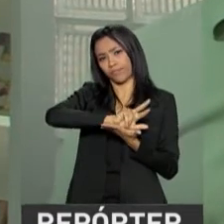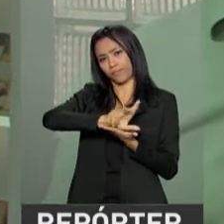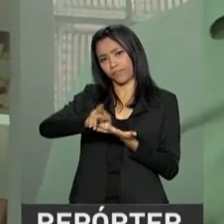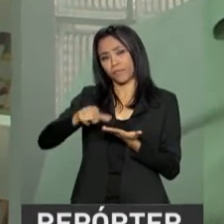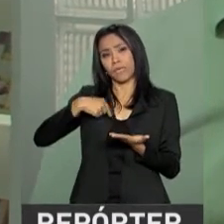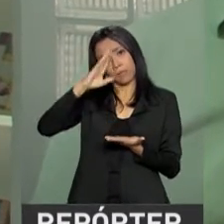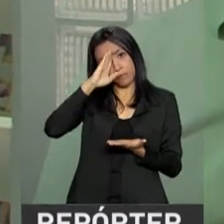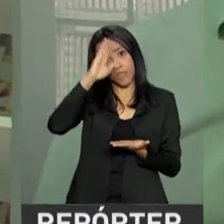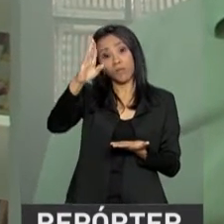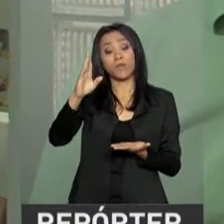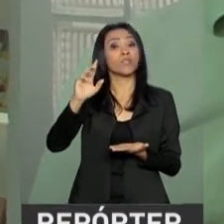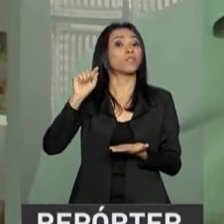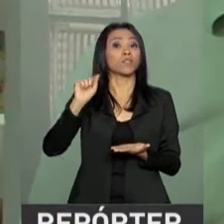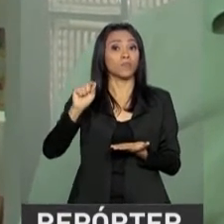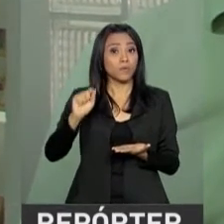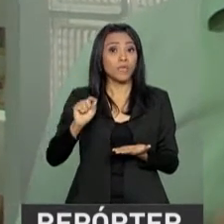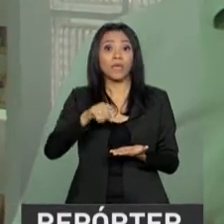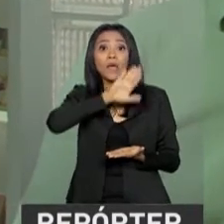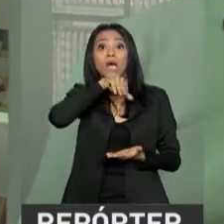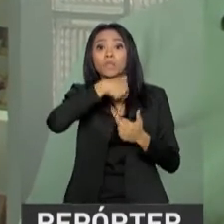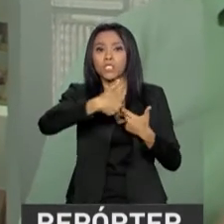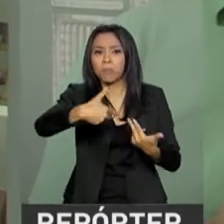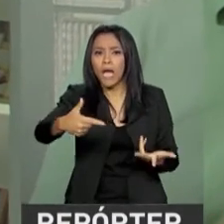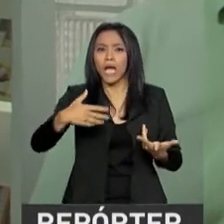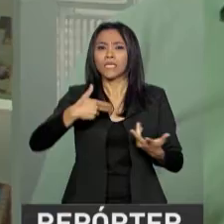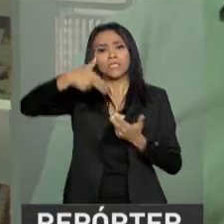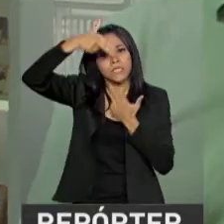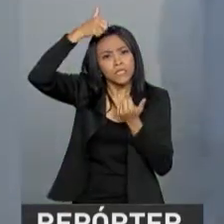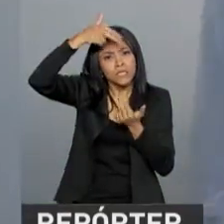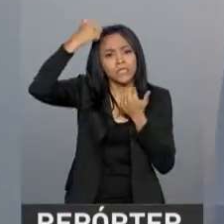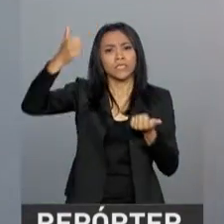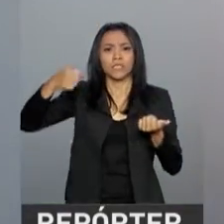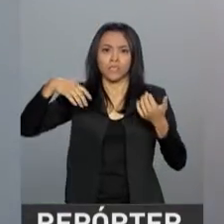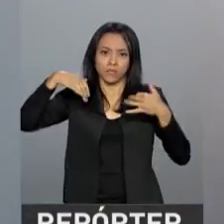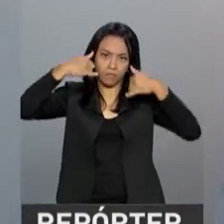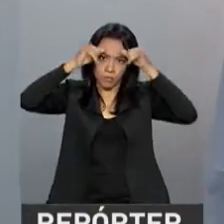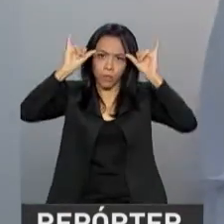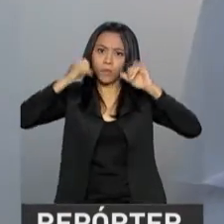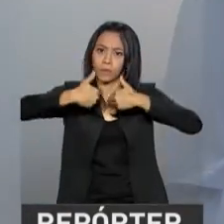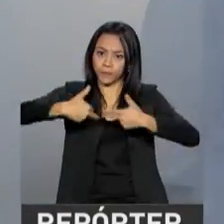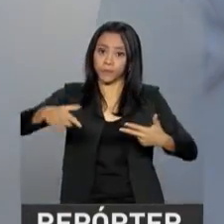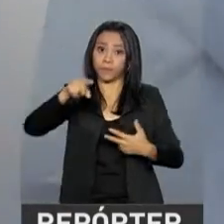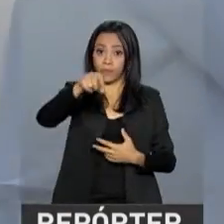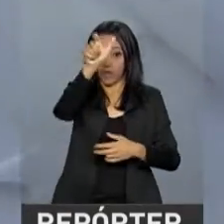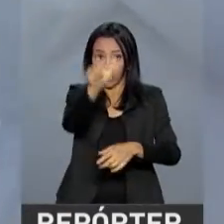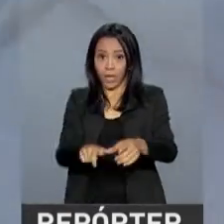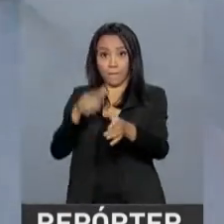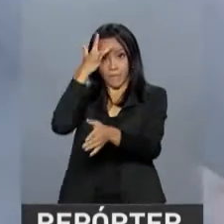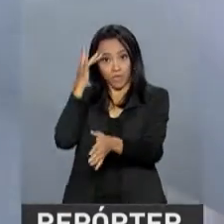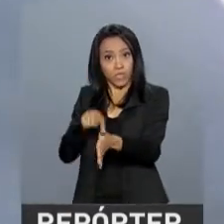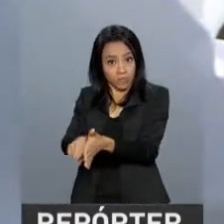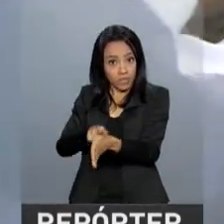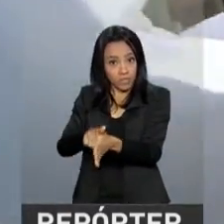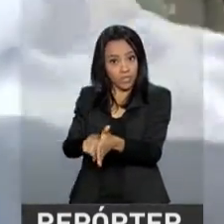para atender à demanda dessa de tração animal caprinos ovinos bovinos pesquisadores da região têm aprofundados estudos